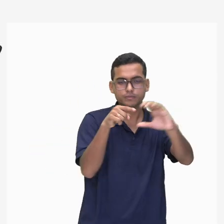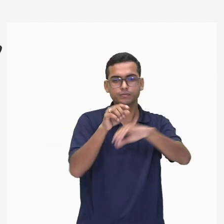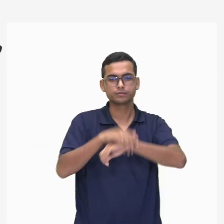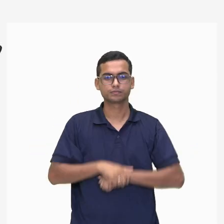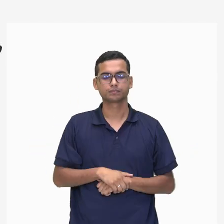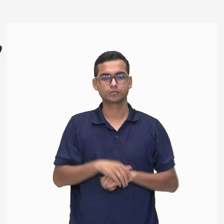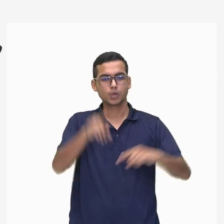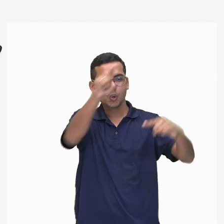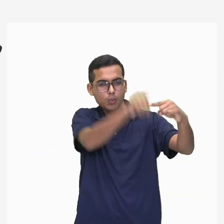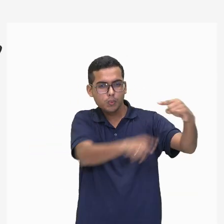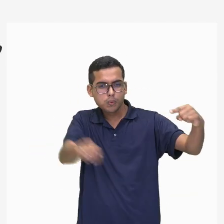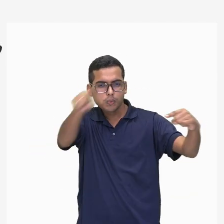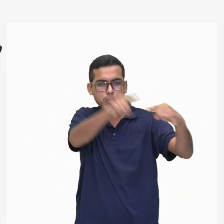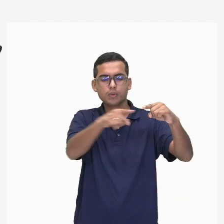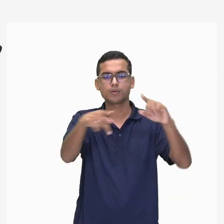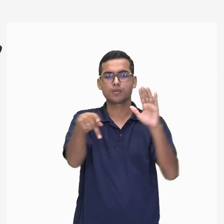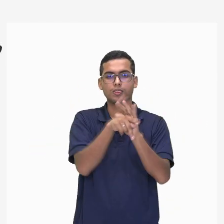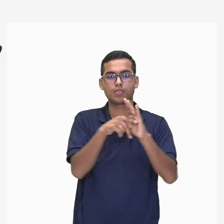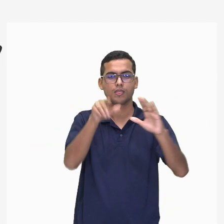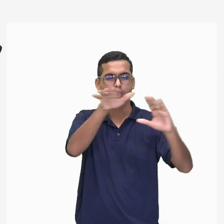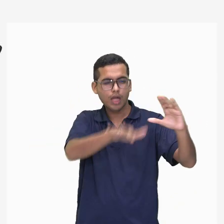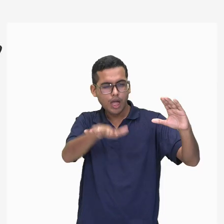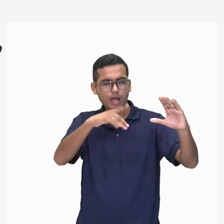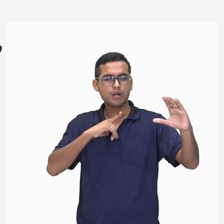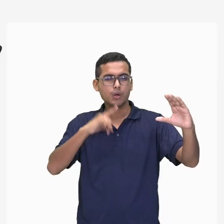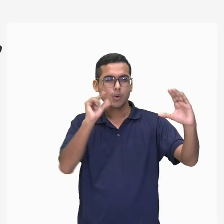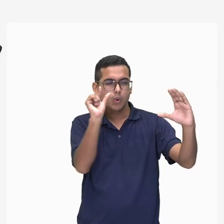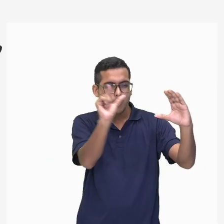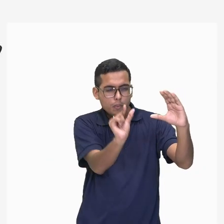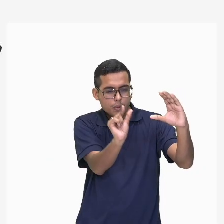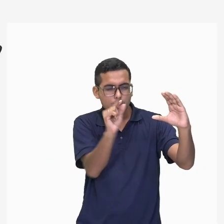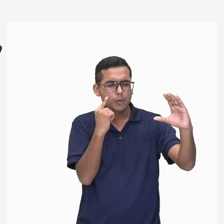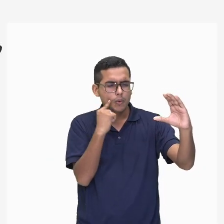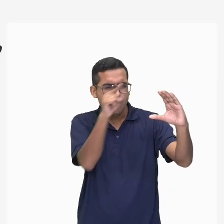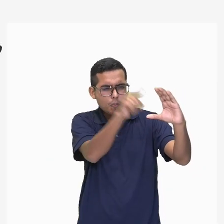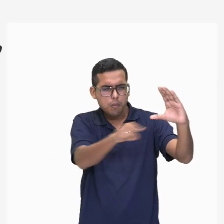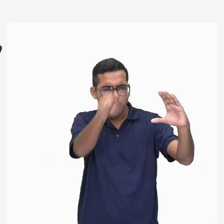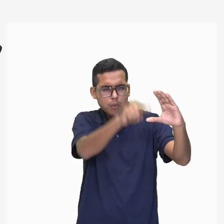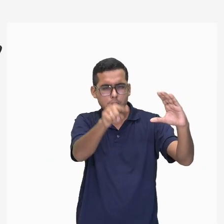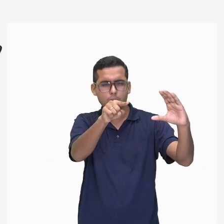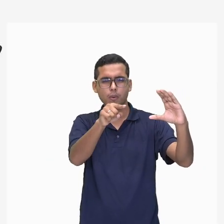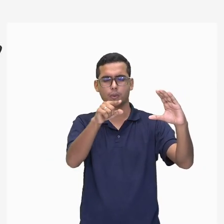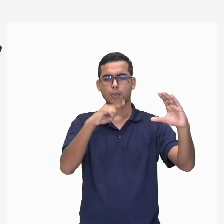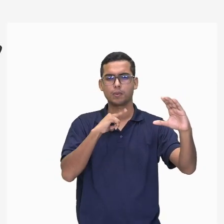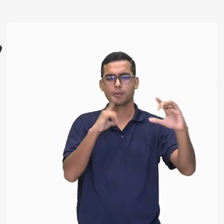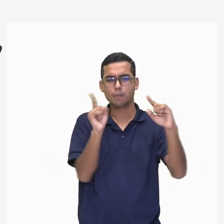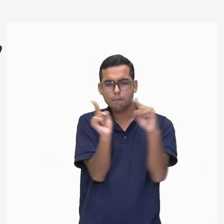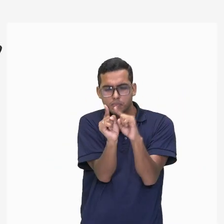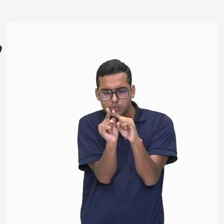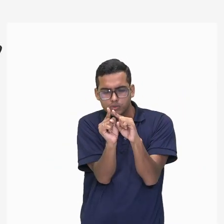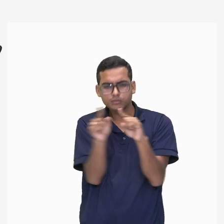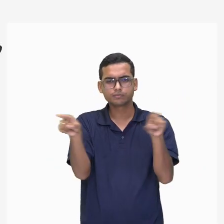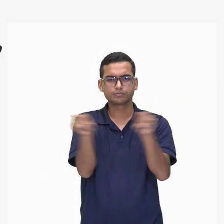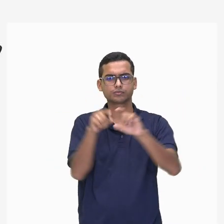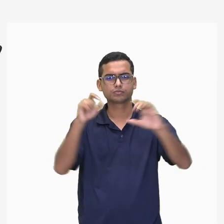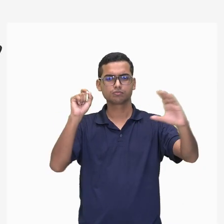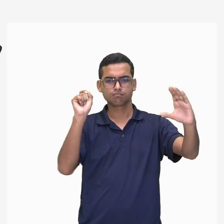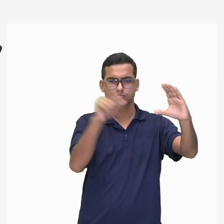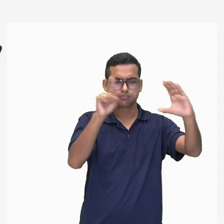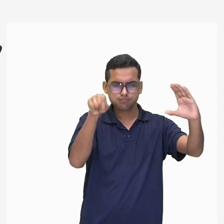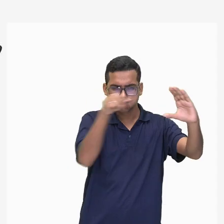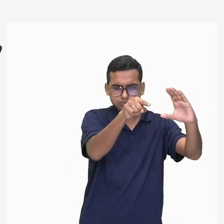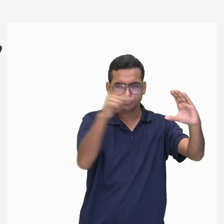usado em competições tem áreas tão pequenas que atingir o bullseye, que é o centro do alvo, requer